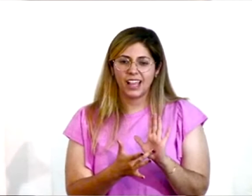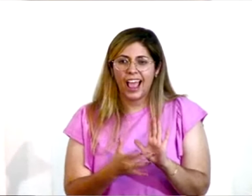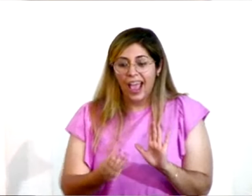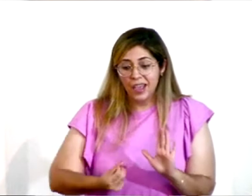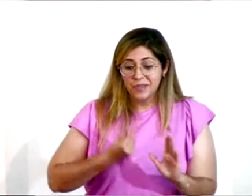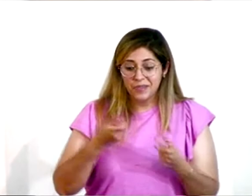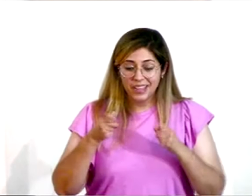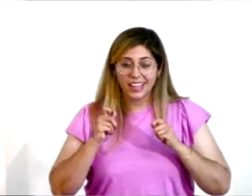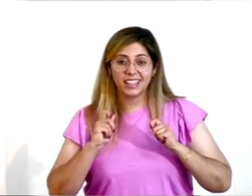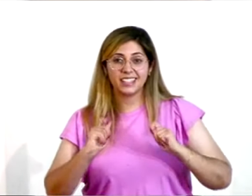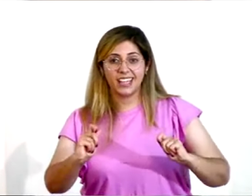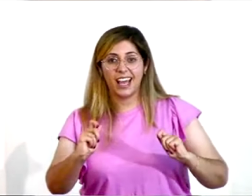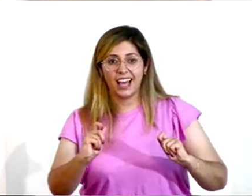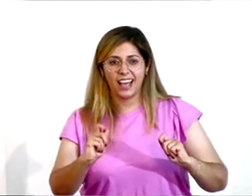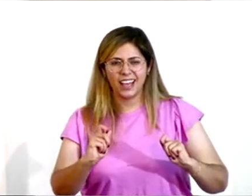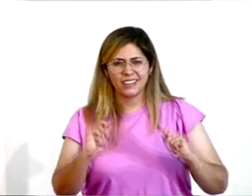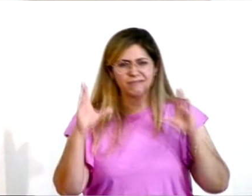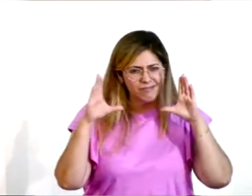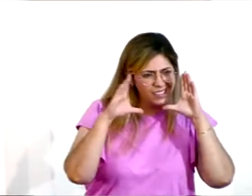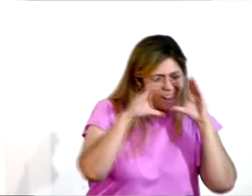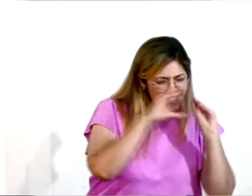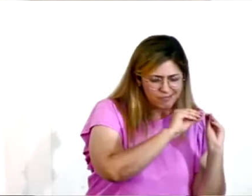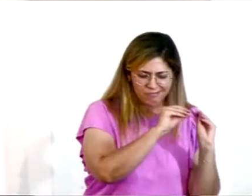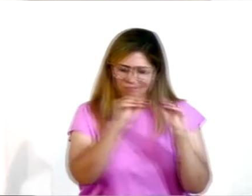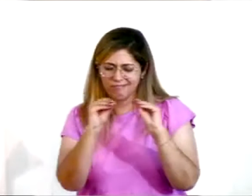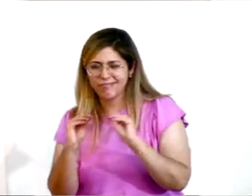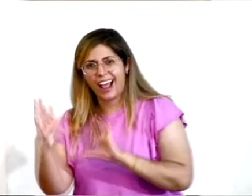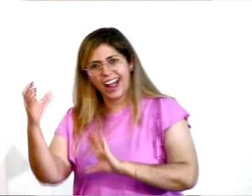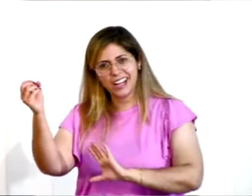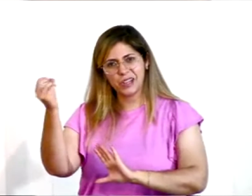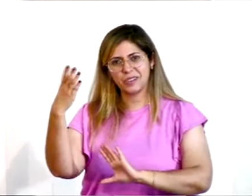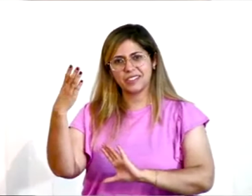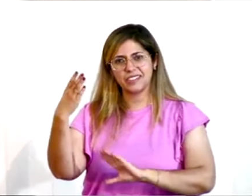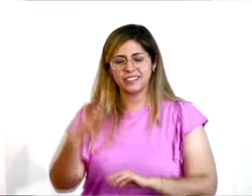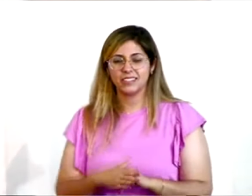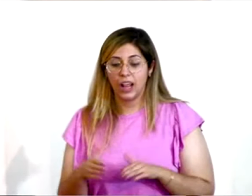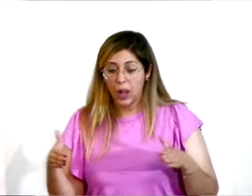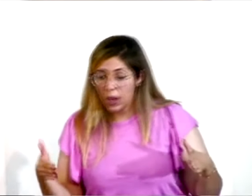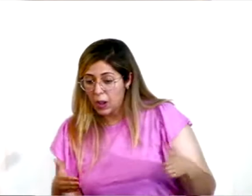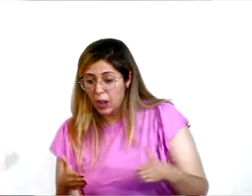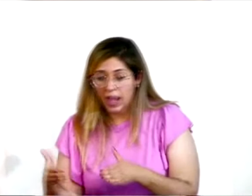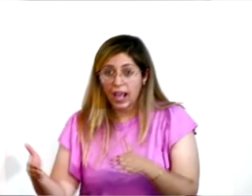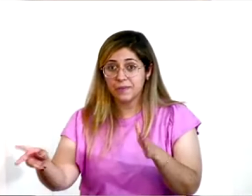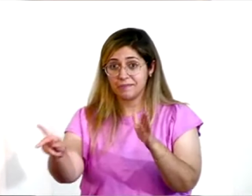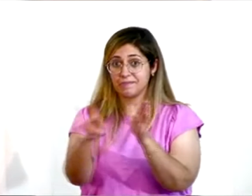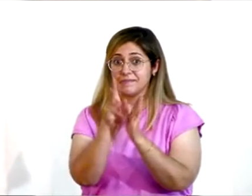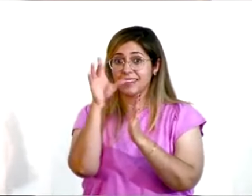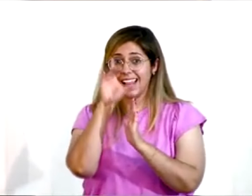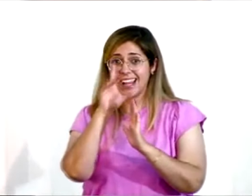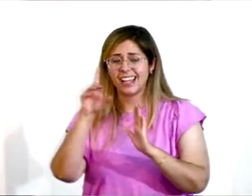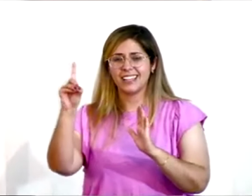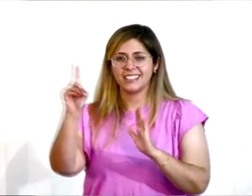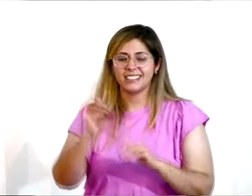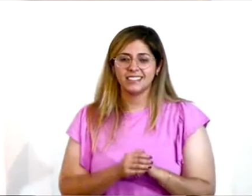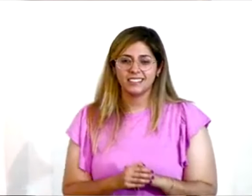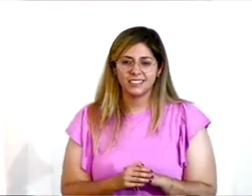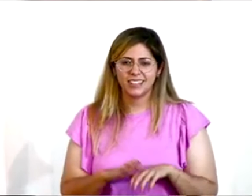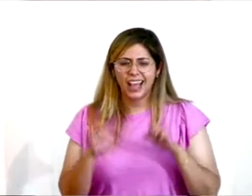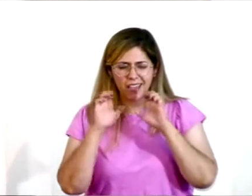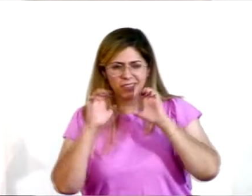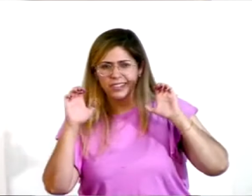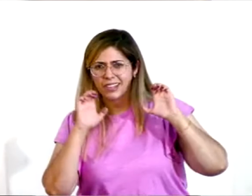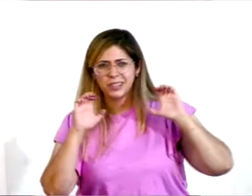o Evangelho que tira as pessoas das trevas, o Evangelho que coloca as pessoas no caminho, o Evangelho que é levado para todos os